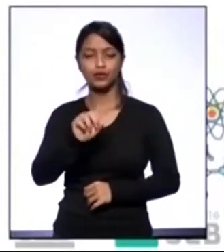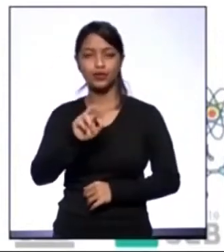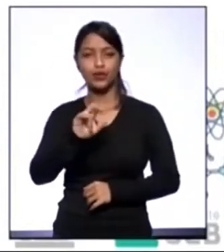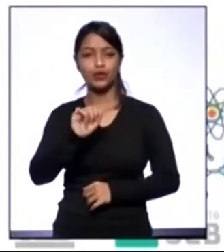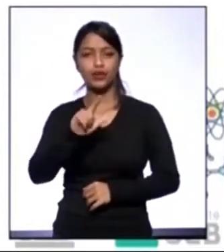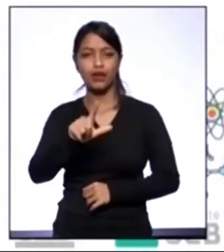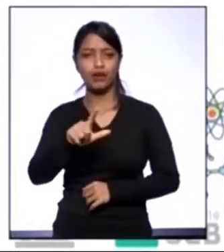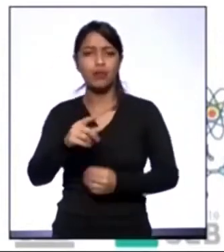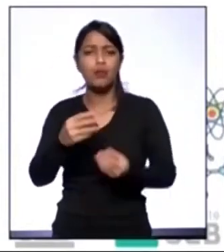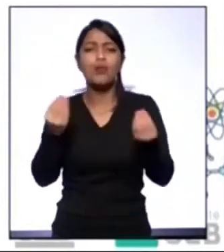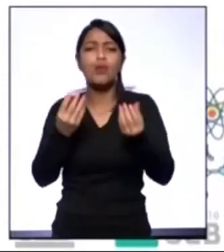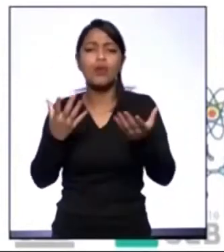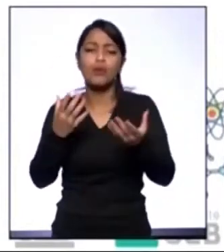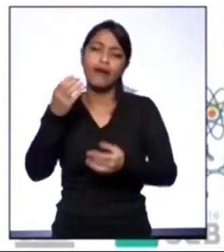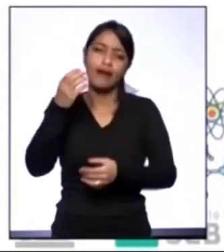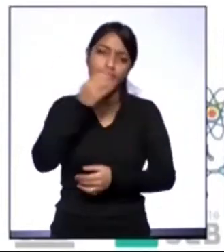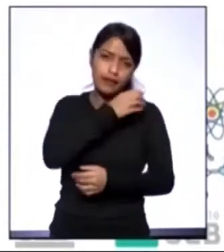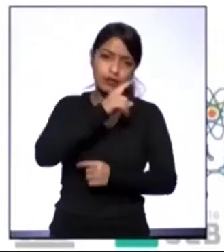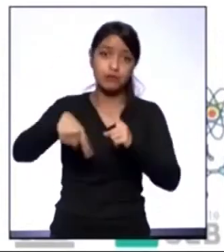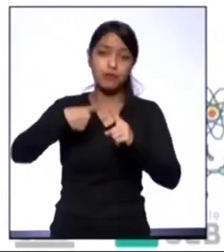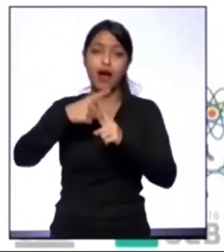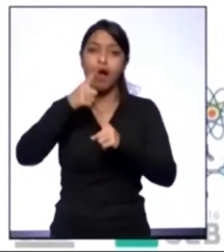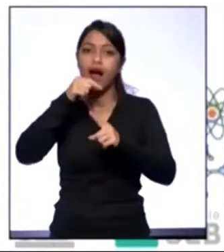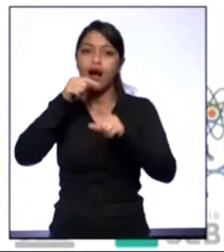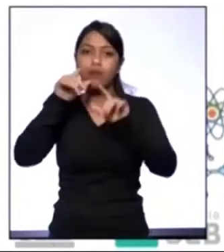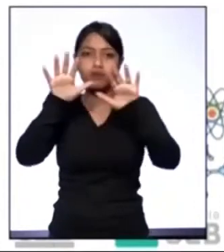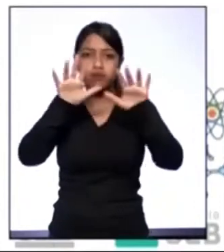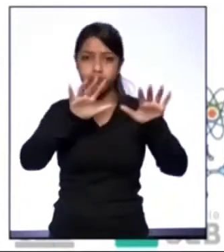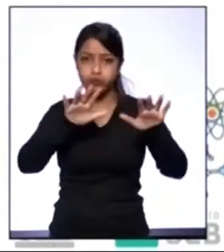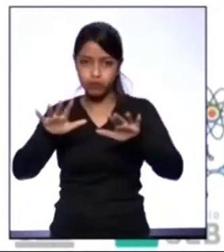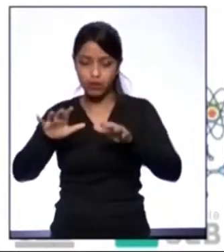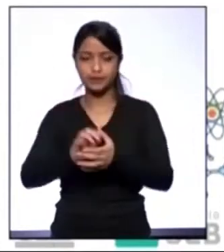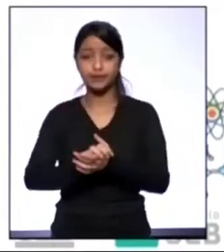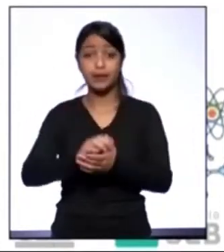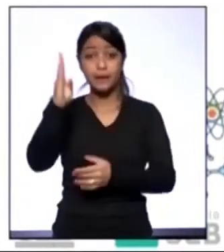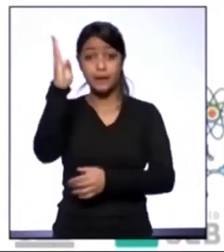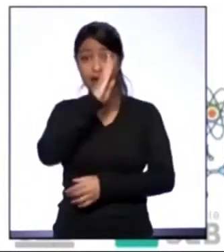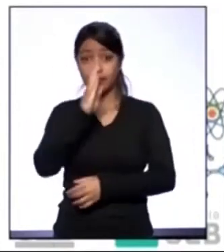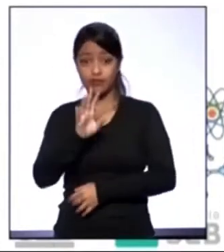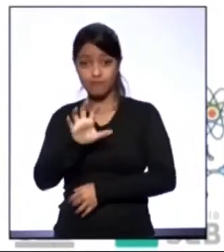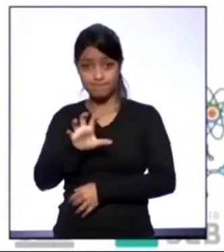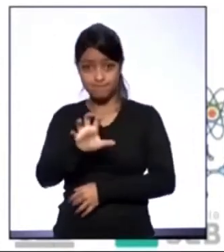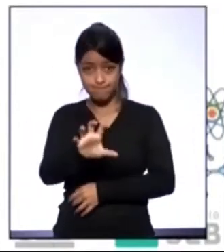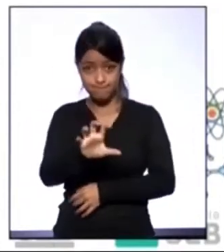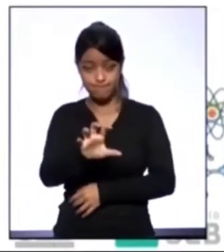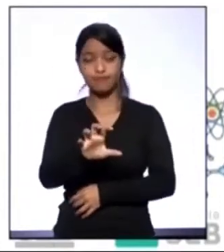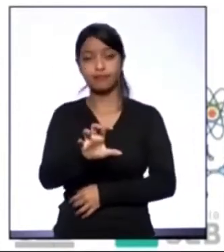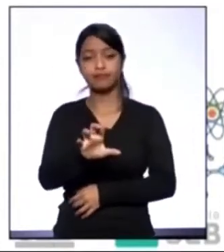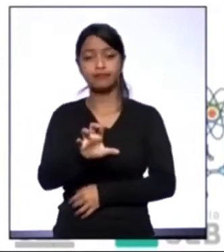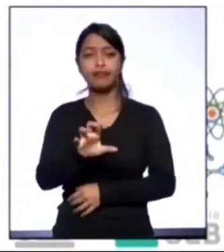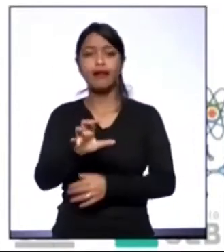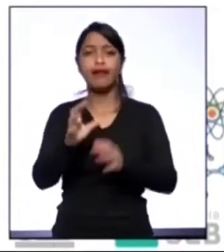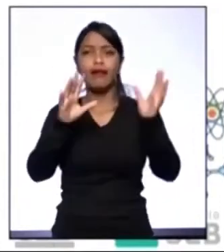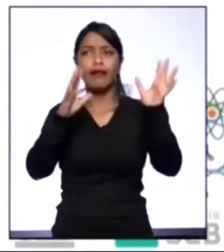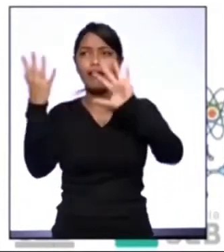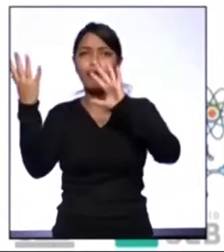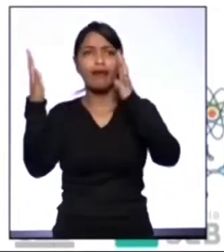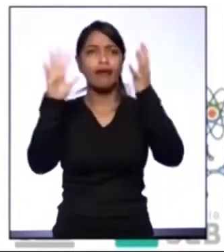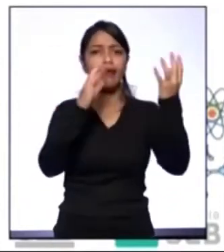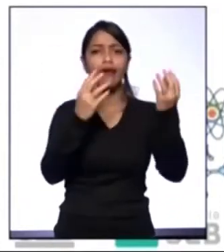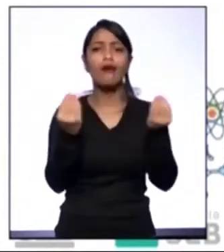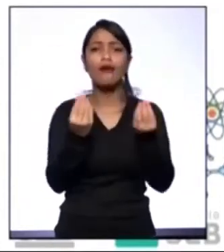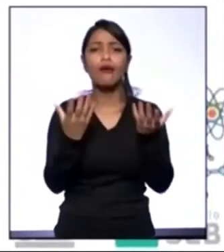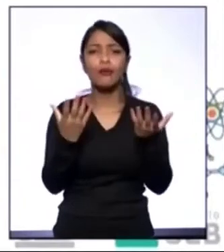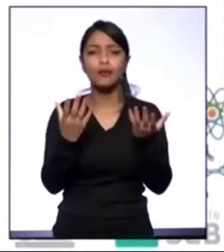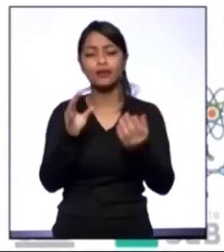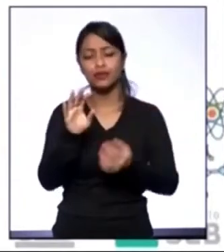bem. Na região central do Brasil, nós temos o clima tropical. Às vezes vem descrito